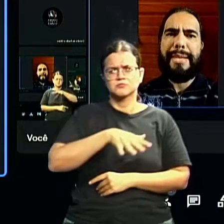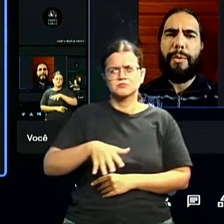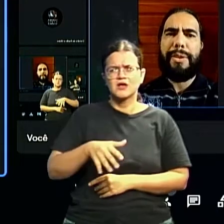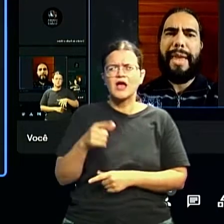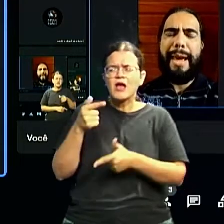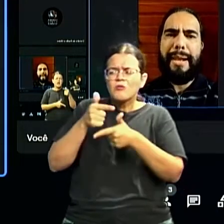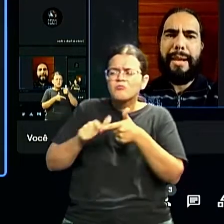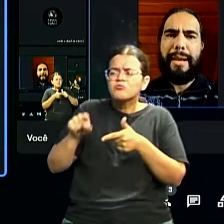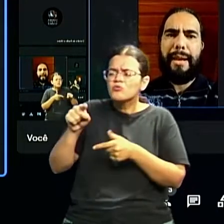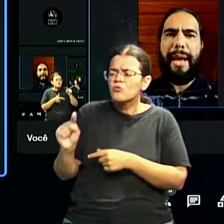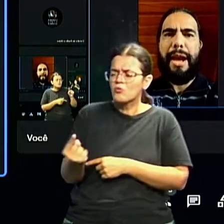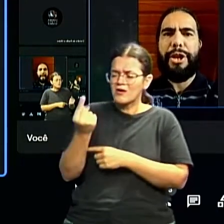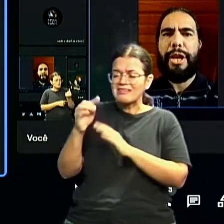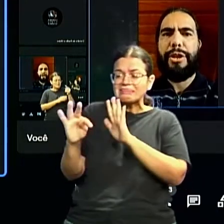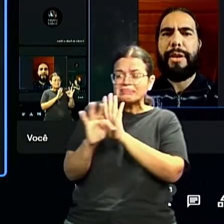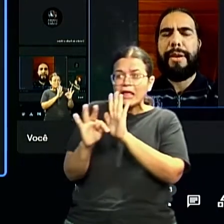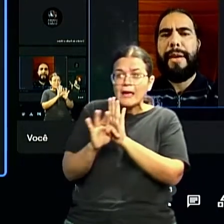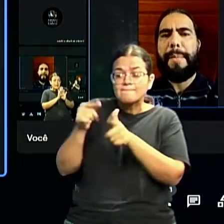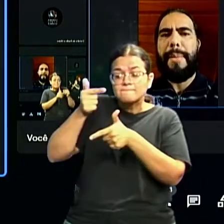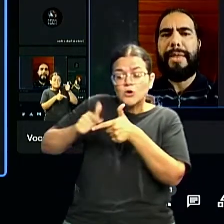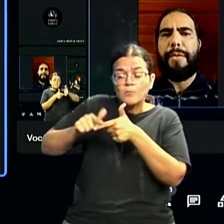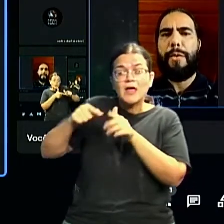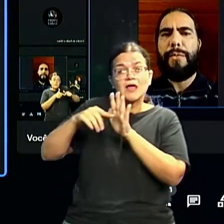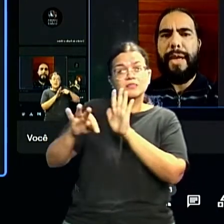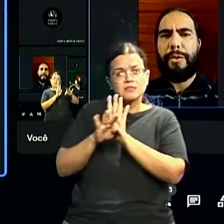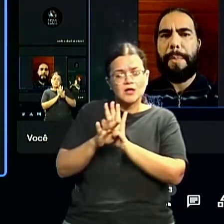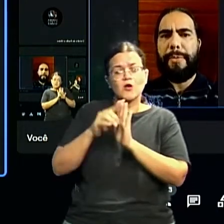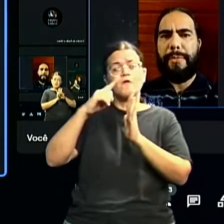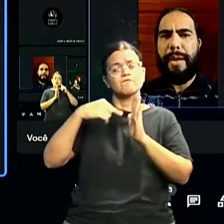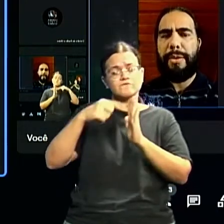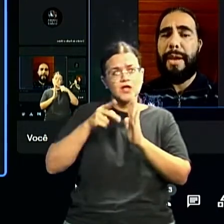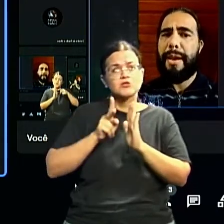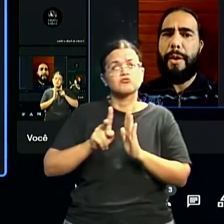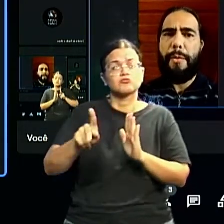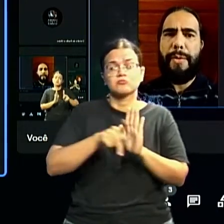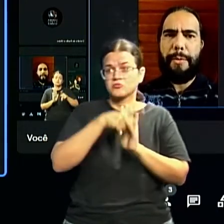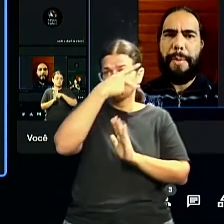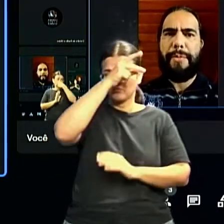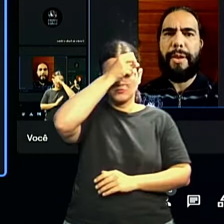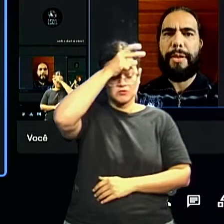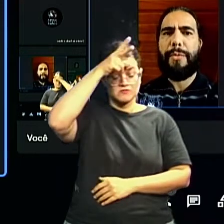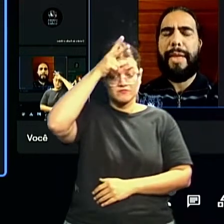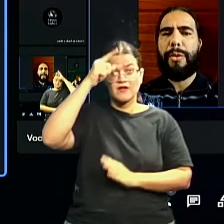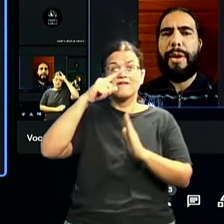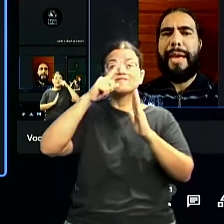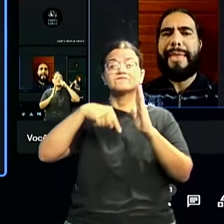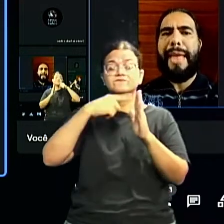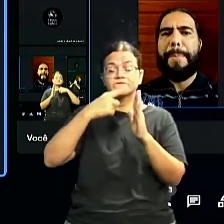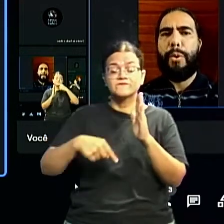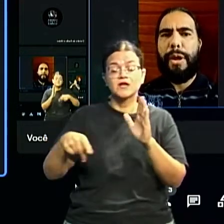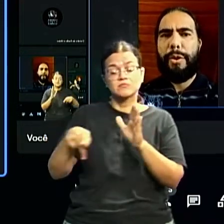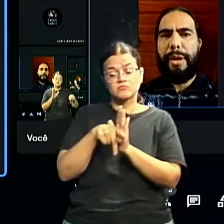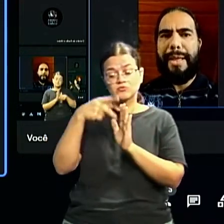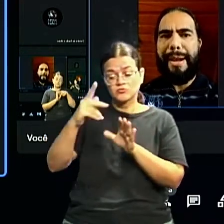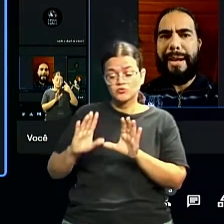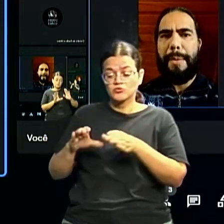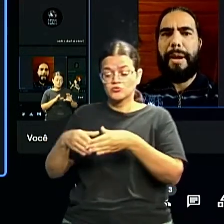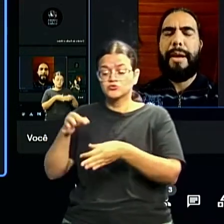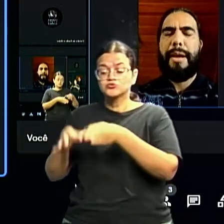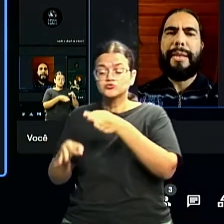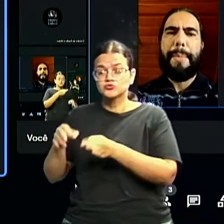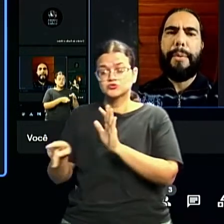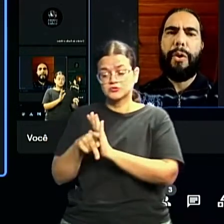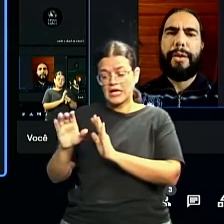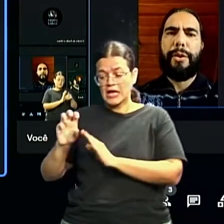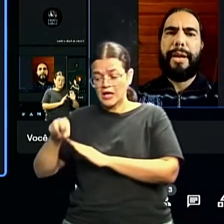por uma questão técnica, a gente manteve o veto do prefeito, que não é o veto do prefeito, é o veto da Procuradoria da